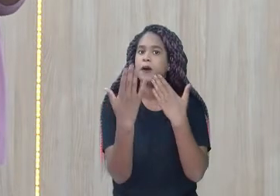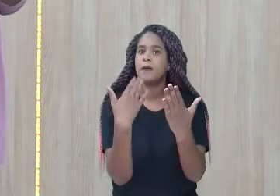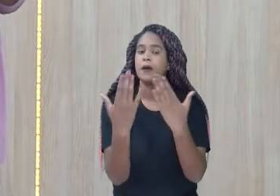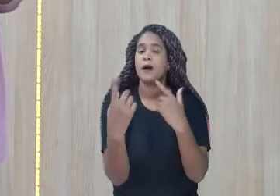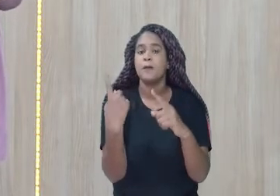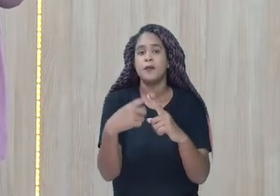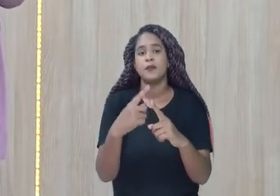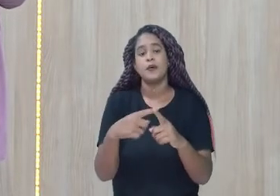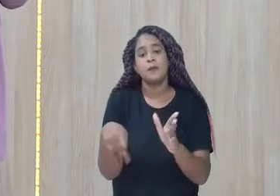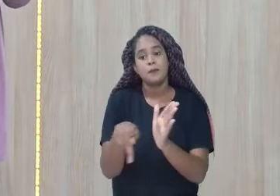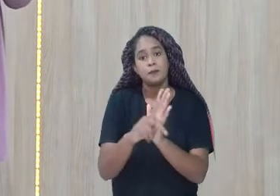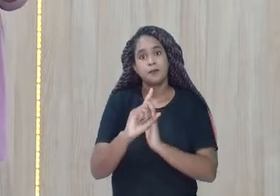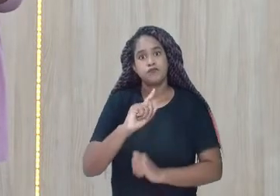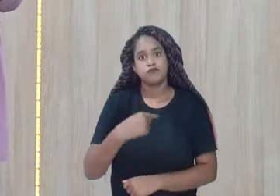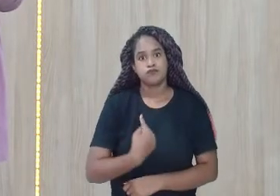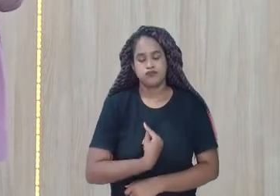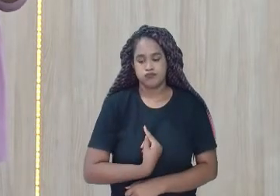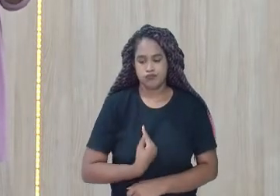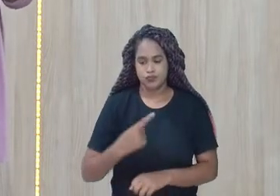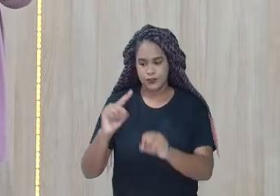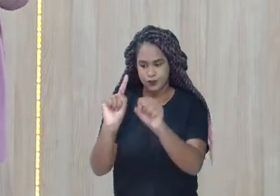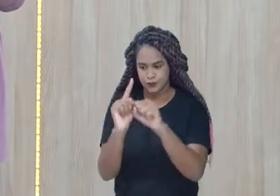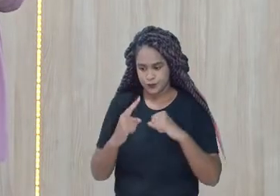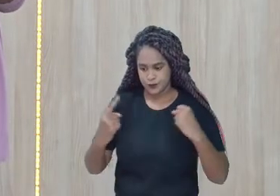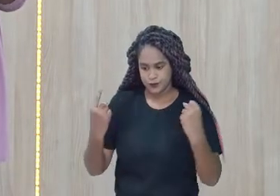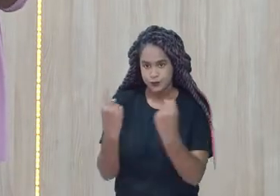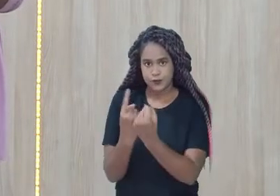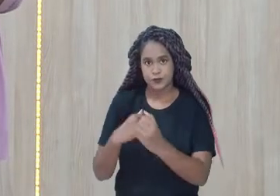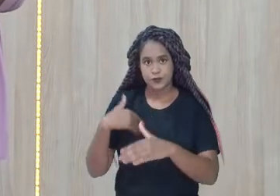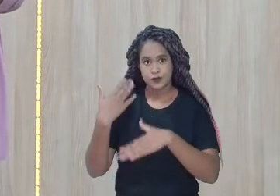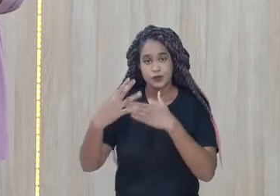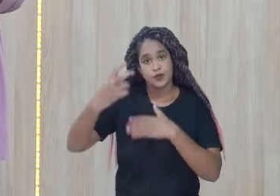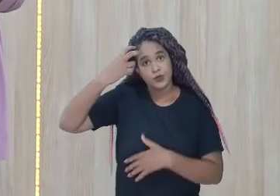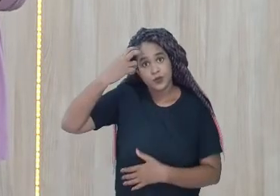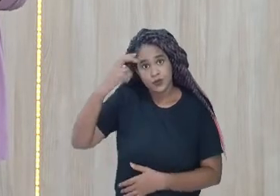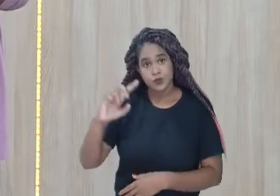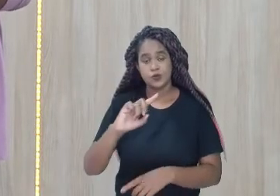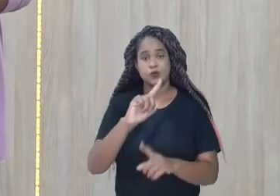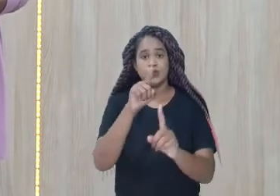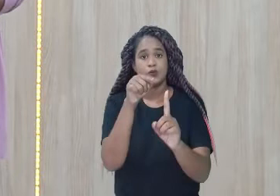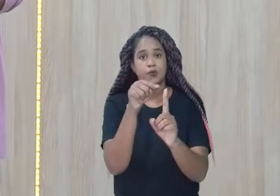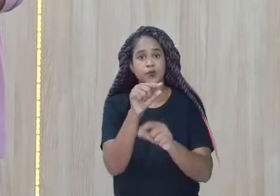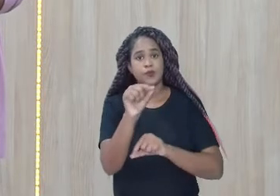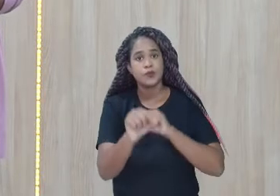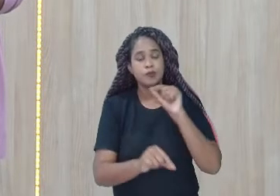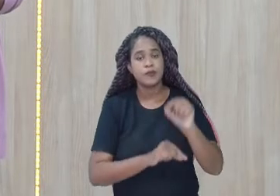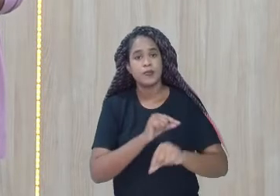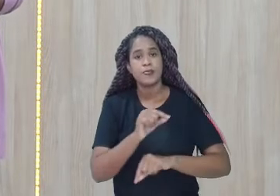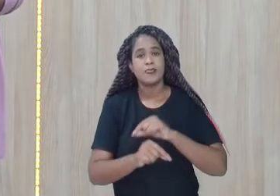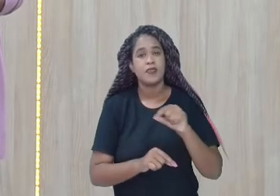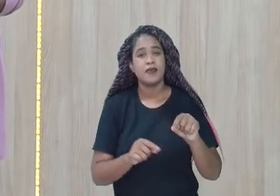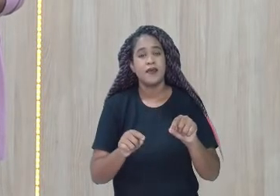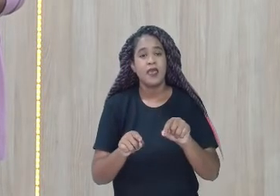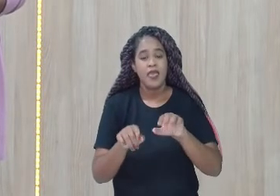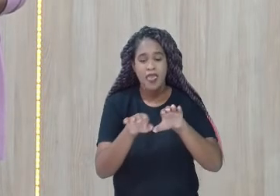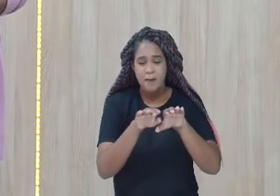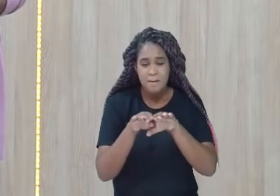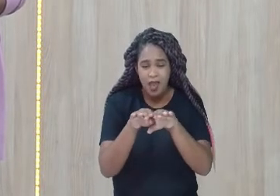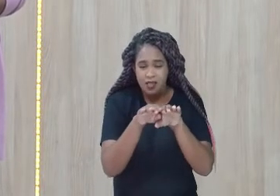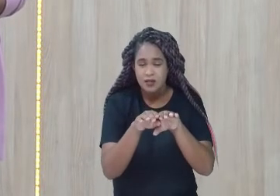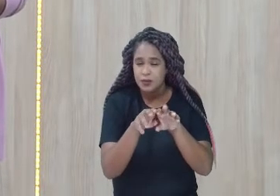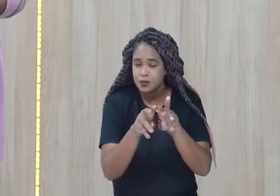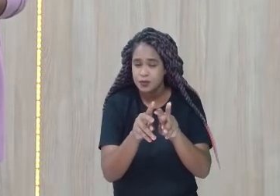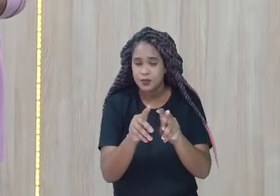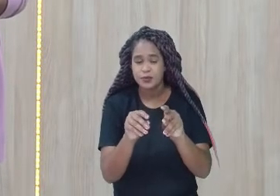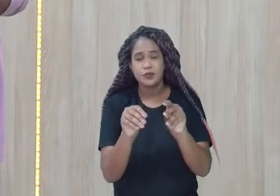nossa construção como sociedade, cultura, para também desconstruir alguns padrões que nos foram